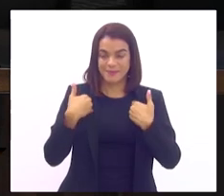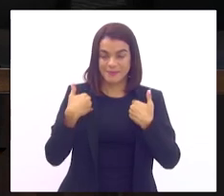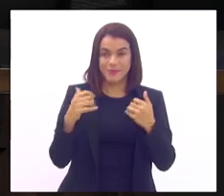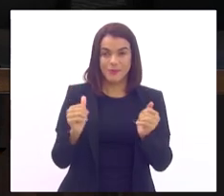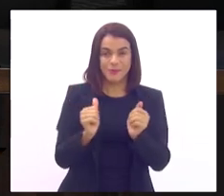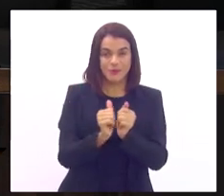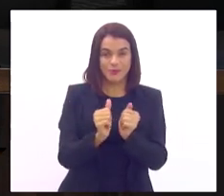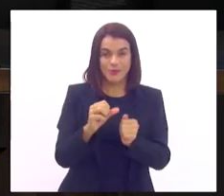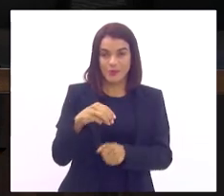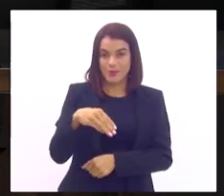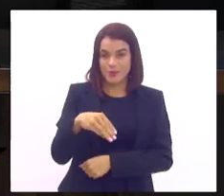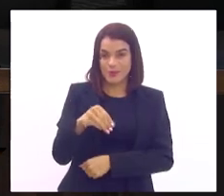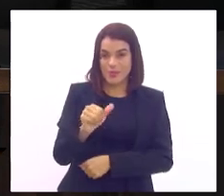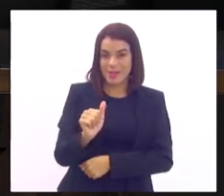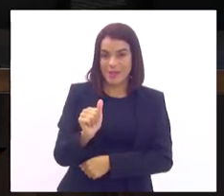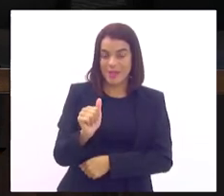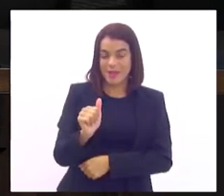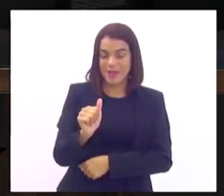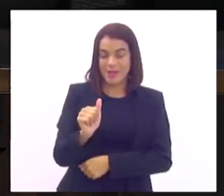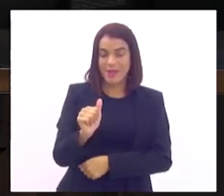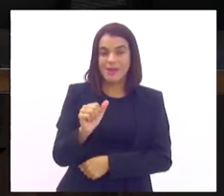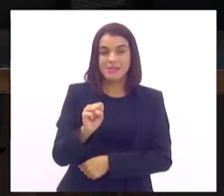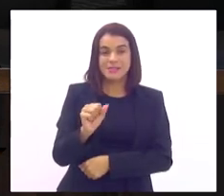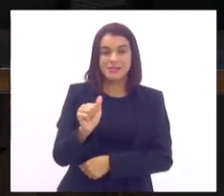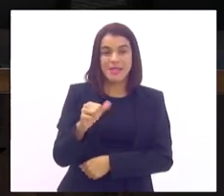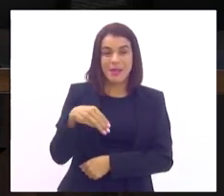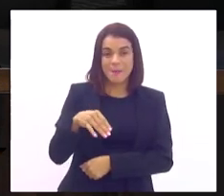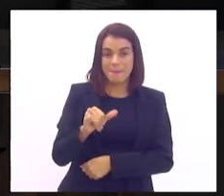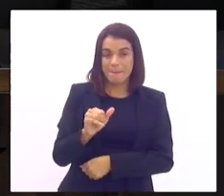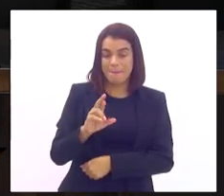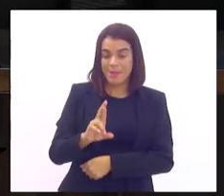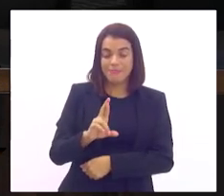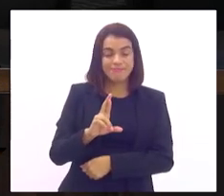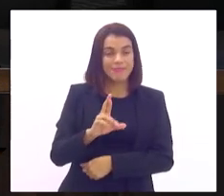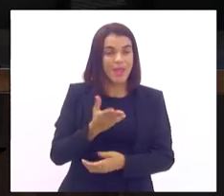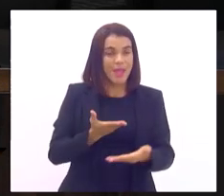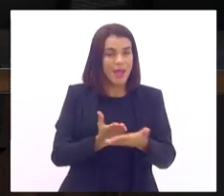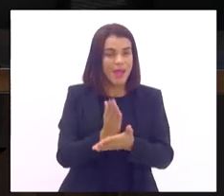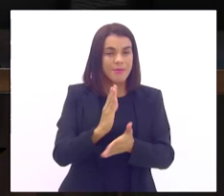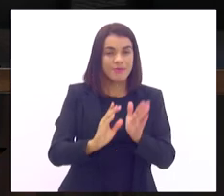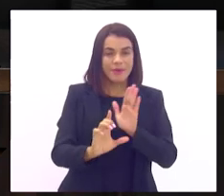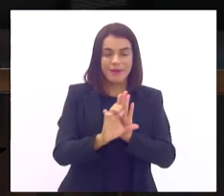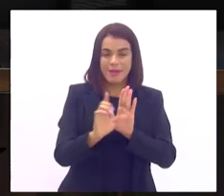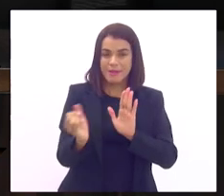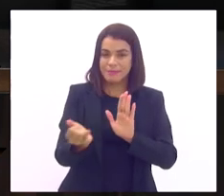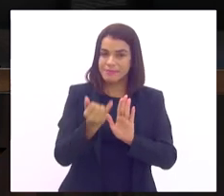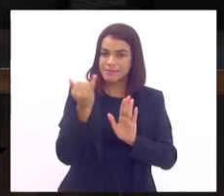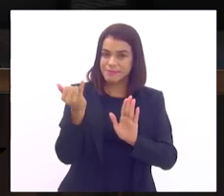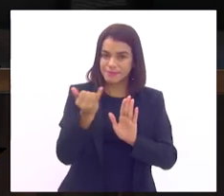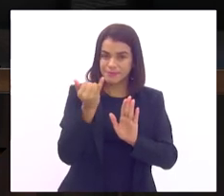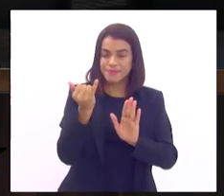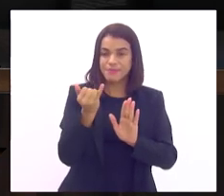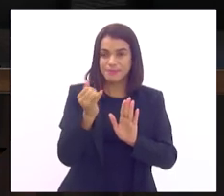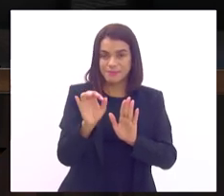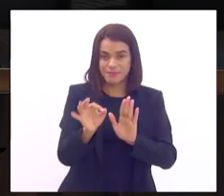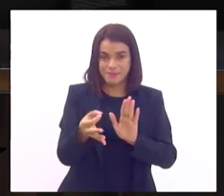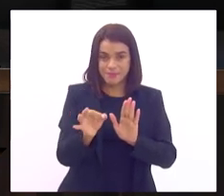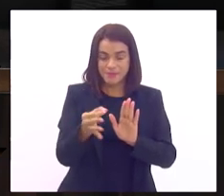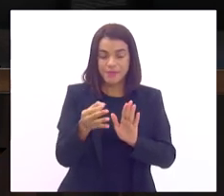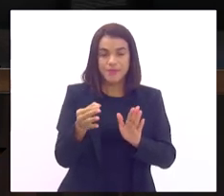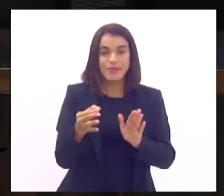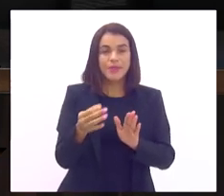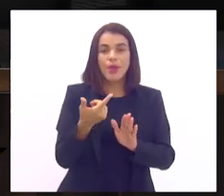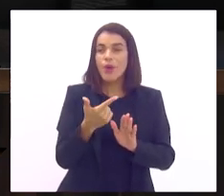junto com o Sami aqui, a gente ter aprovado leis importantes, né, que hoje